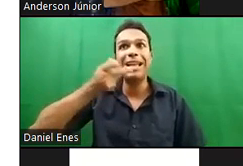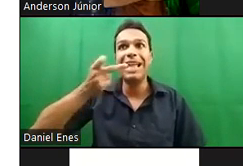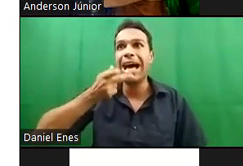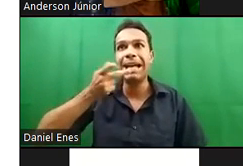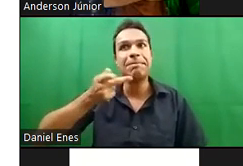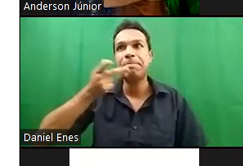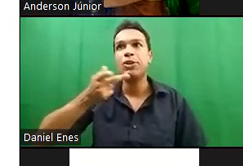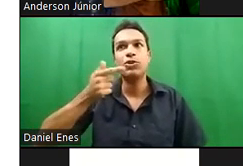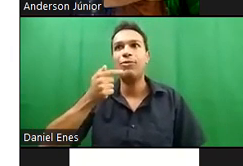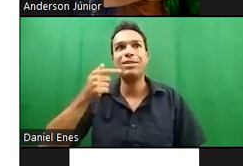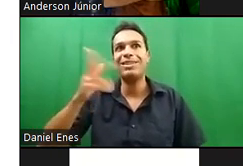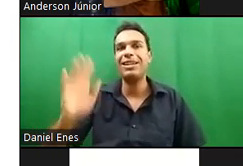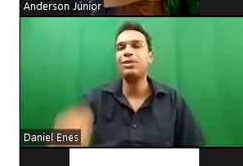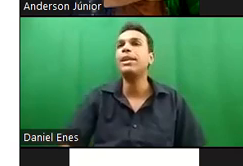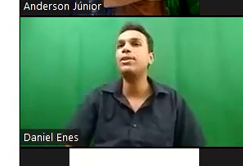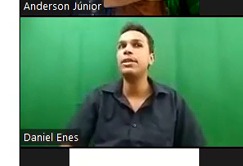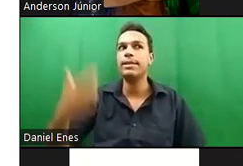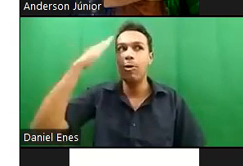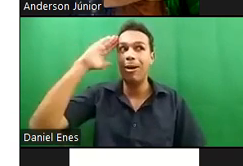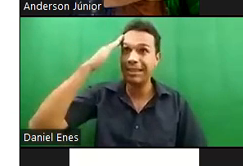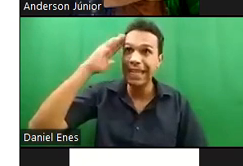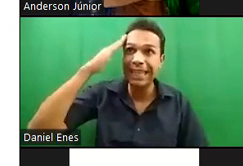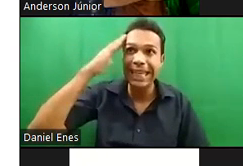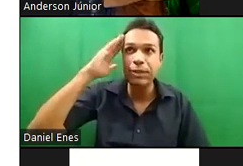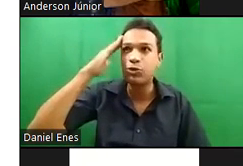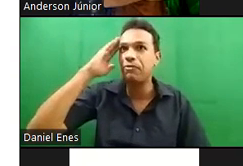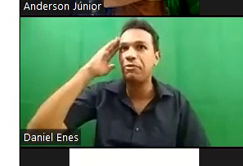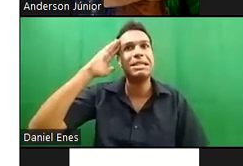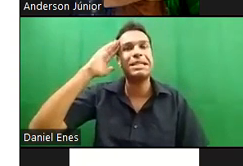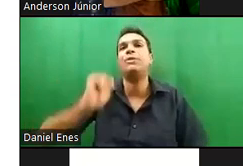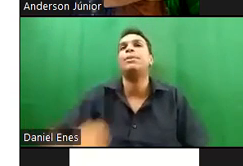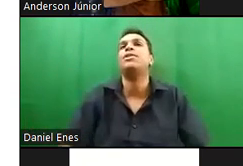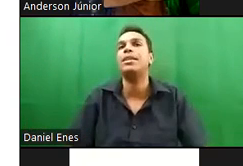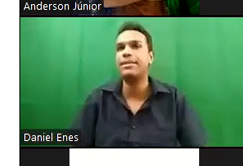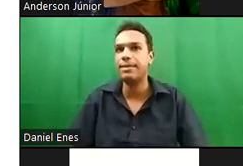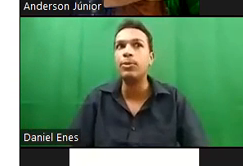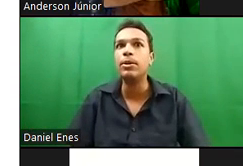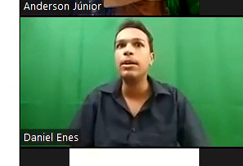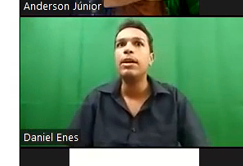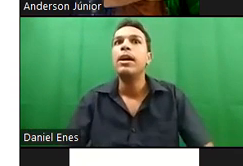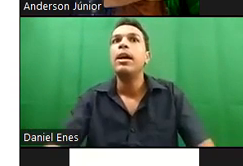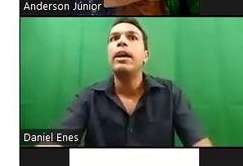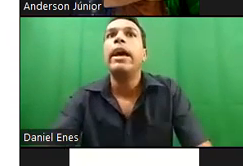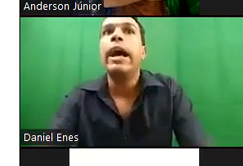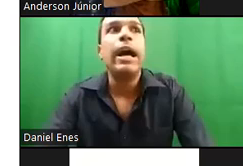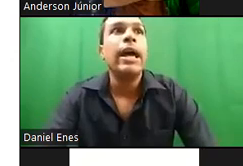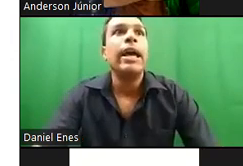Ó, falar, eu só faço aqui, ele não tem direção. Ó, entender, eu só faço aqui, ele não tem direção.